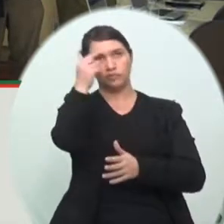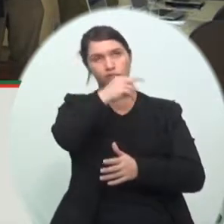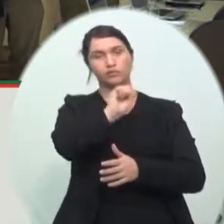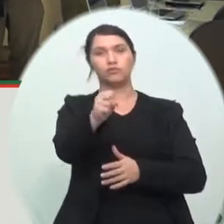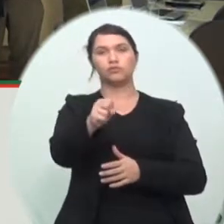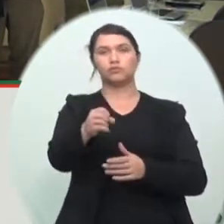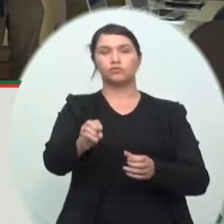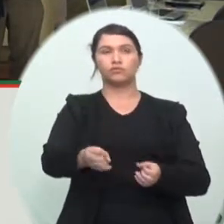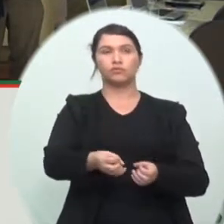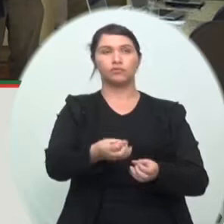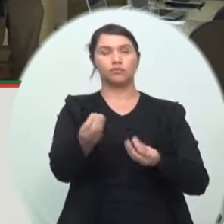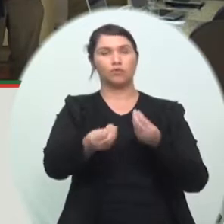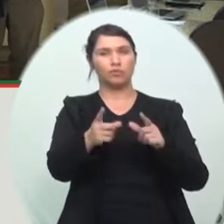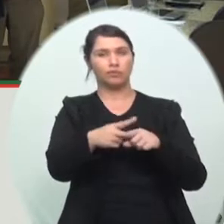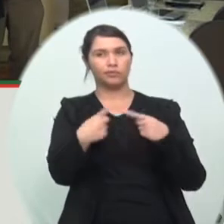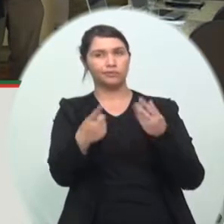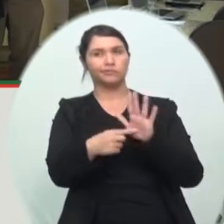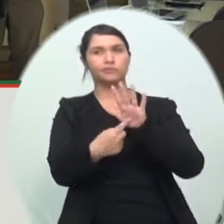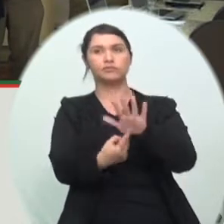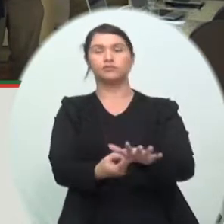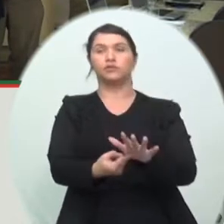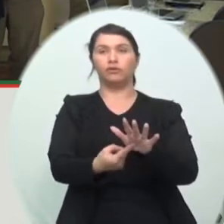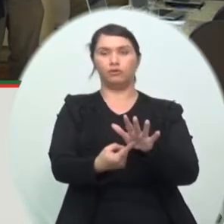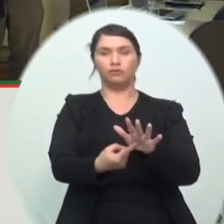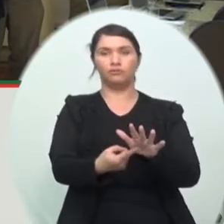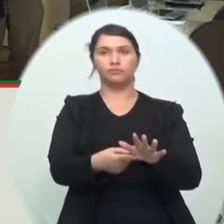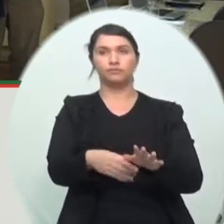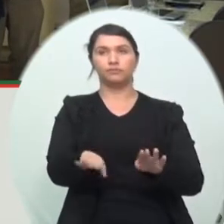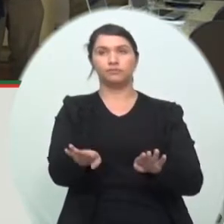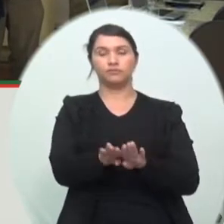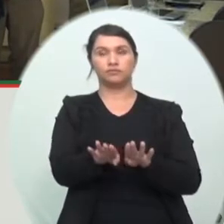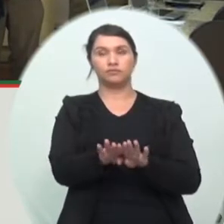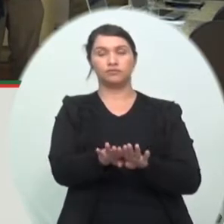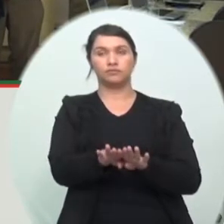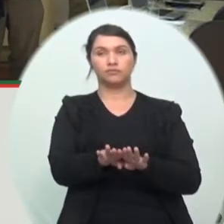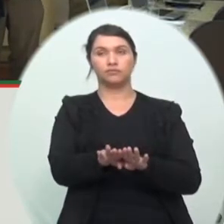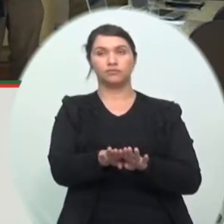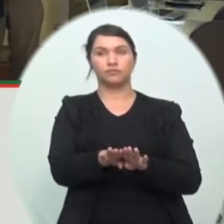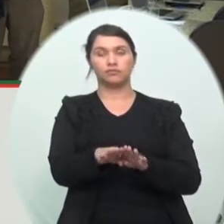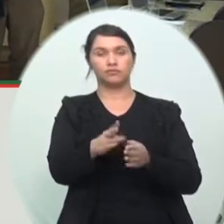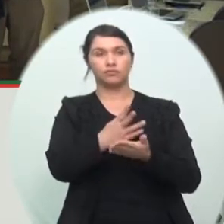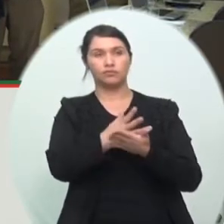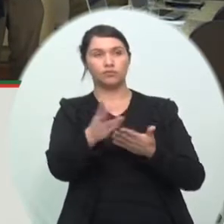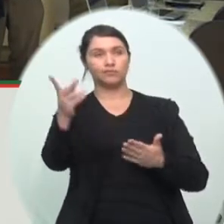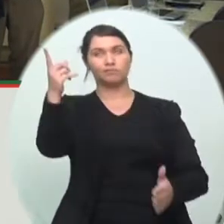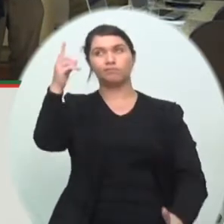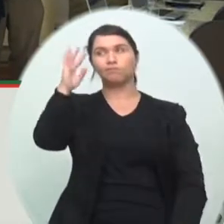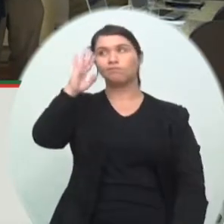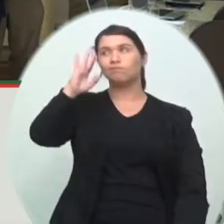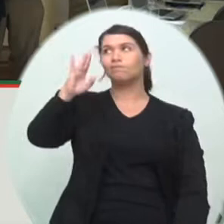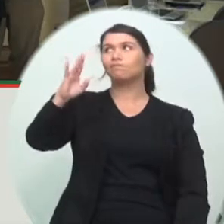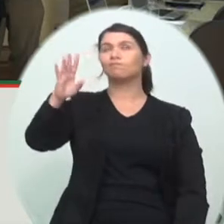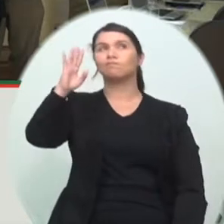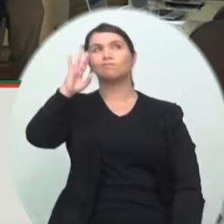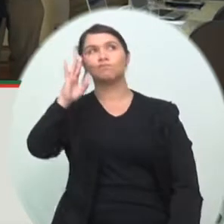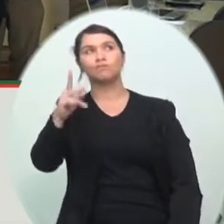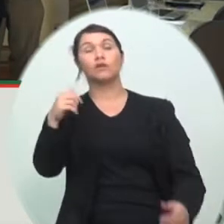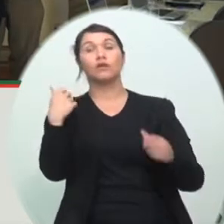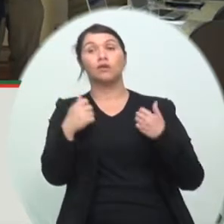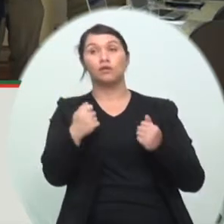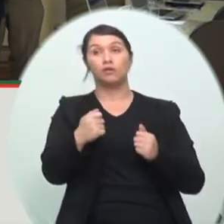foram citadas anteriormente. E nós começamos a refletir, nós precisamos nos